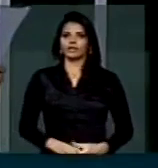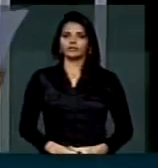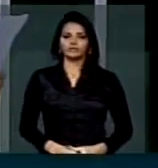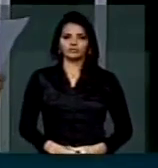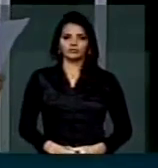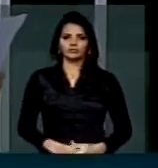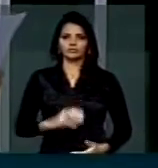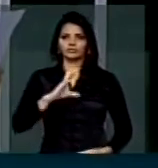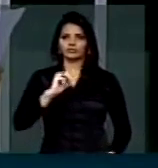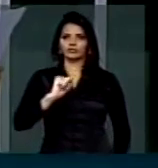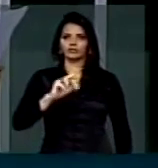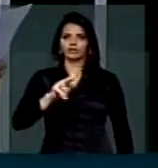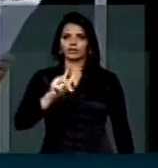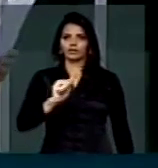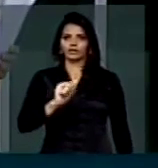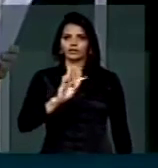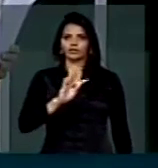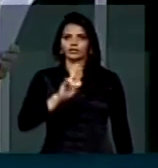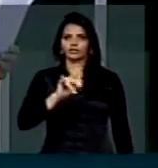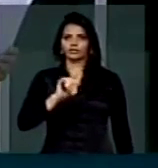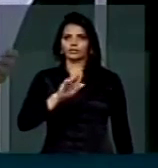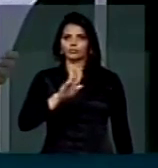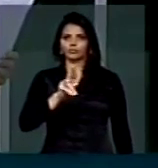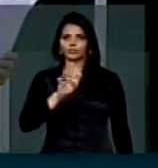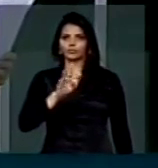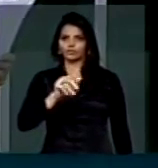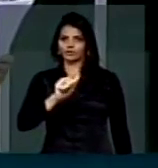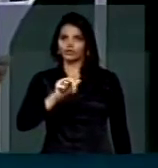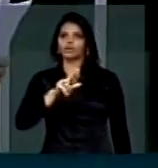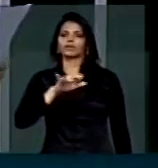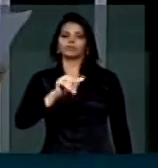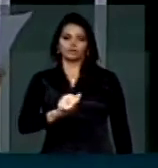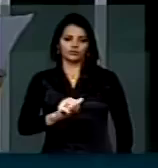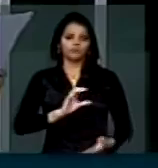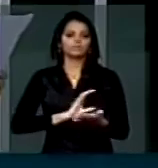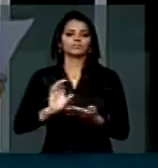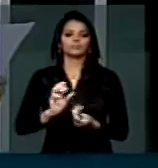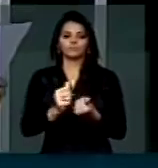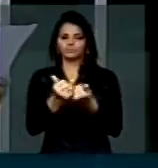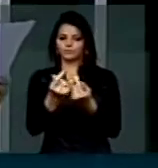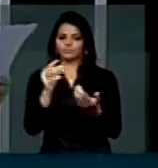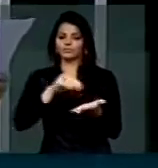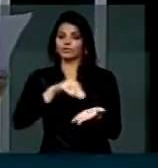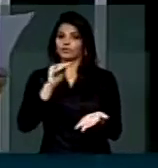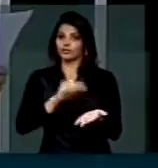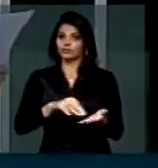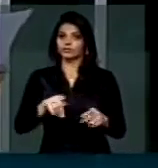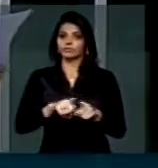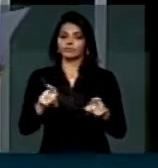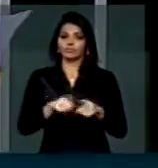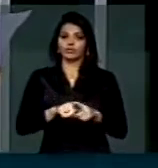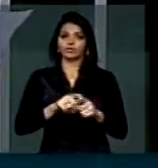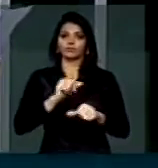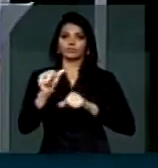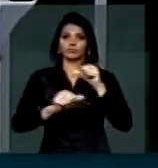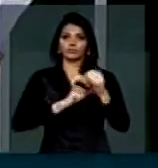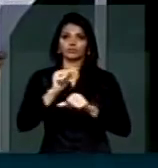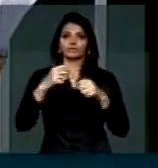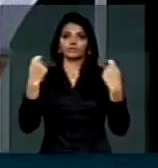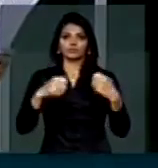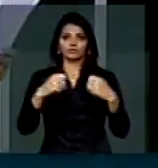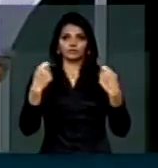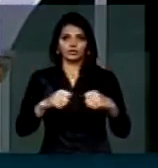tributária... Só para concluir, senhor presidente. Os investimentos são insuficientes e as reformas tão necessárias não